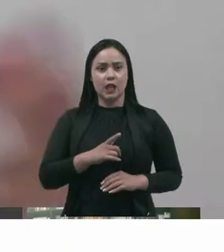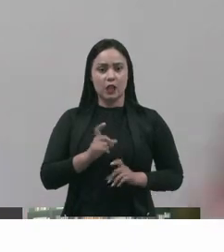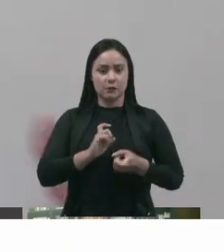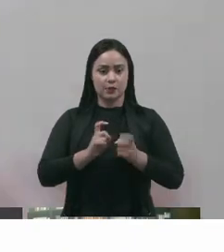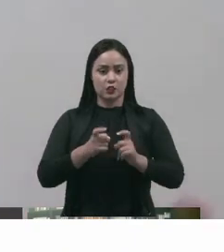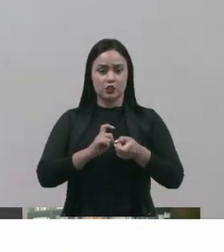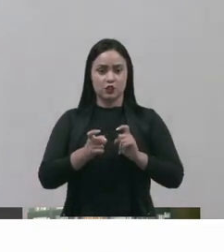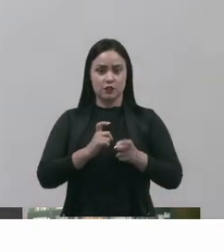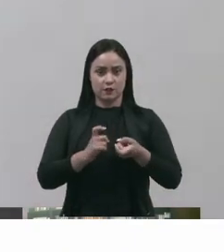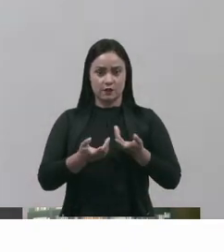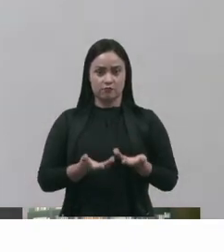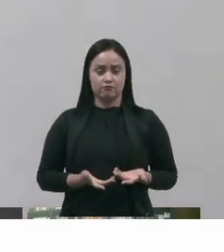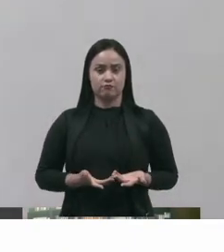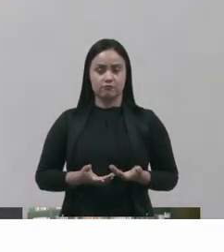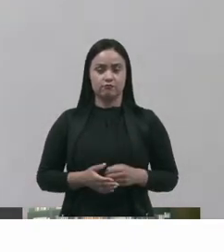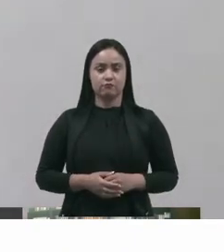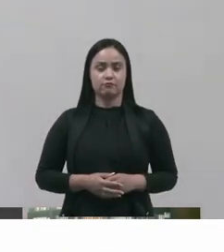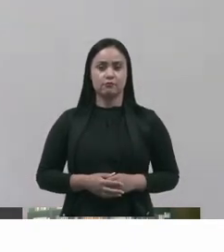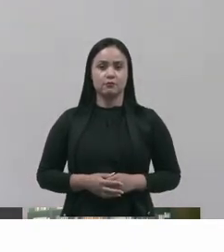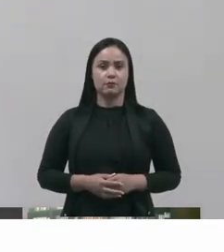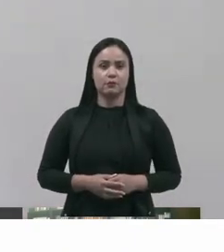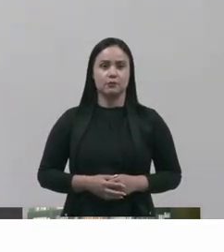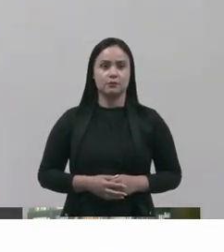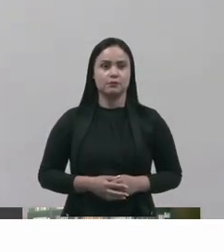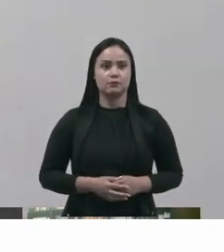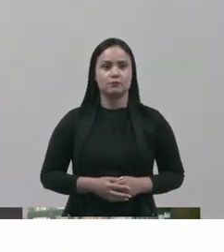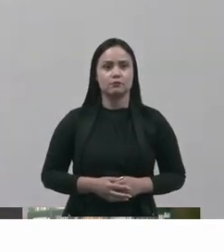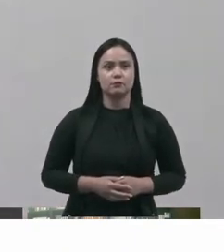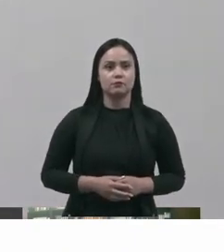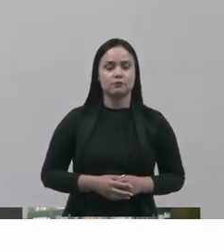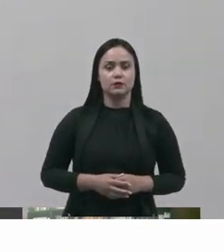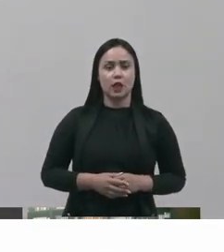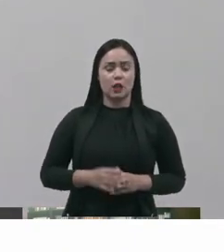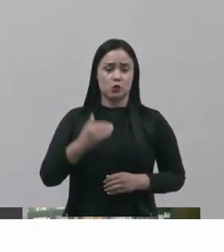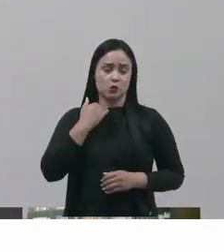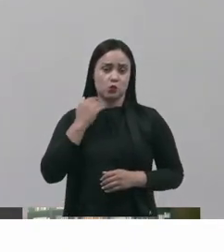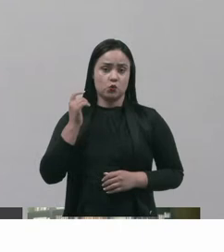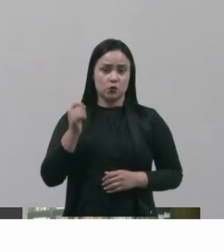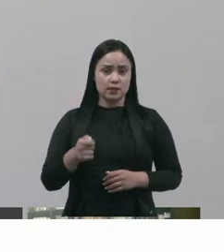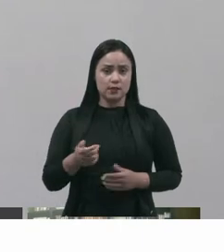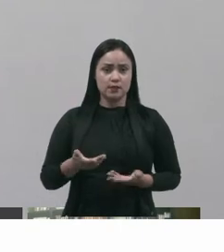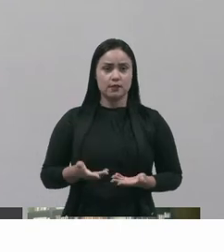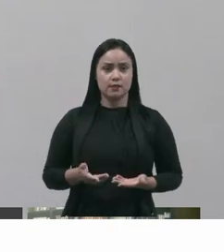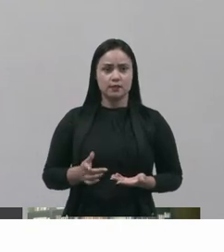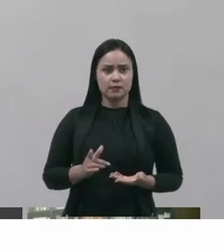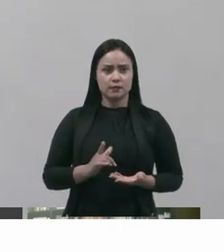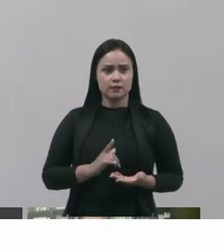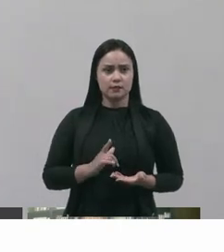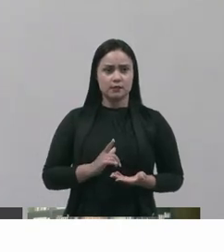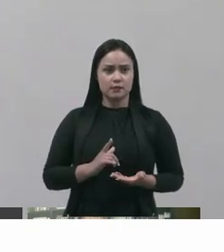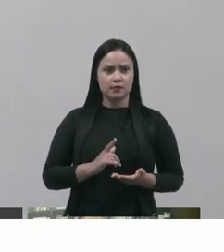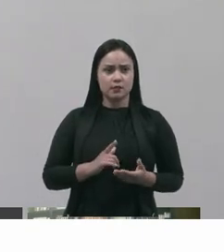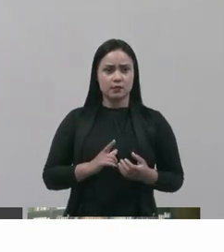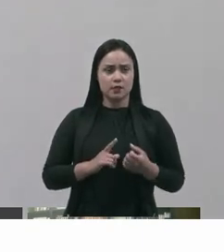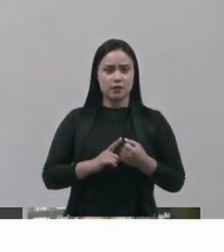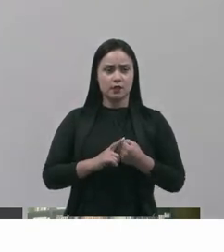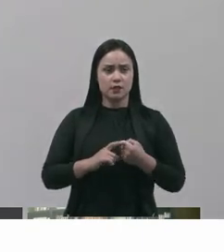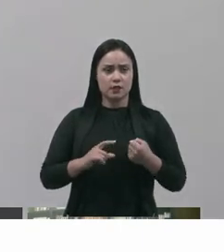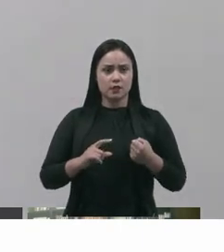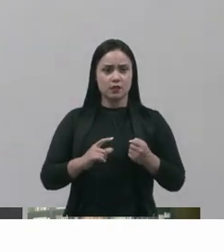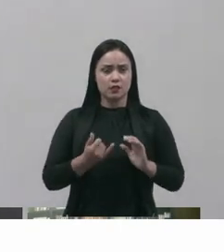administrativas, de infrações administrativas, em relação ao magistrado, vive de fosse o artigo 24 da